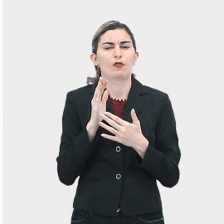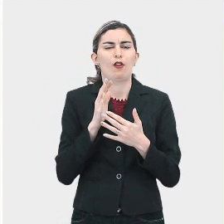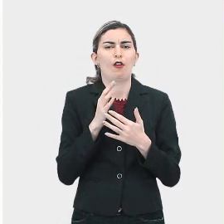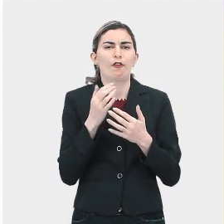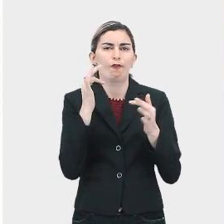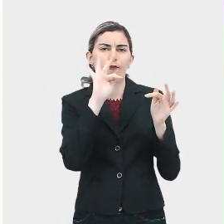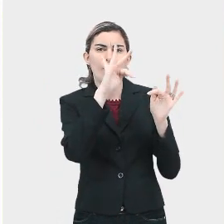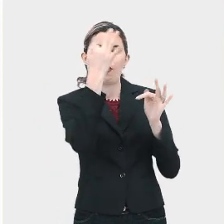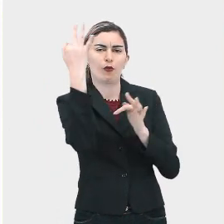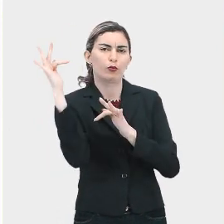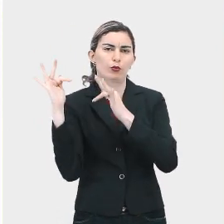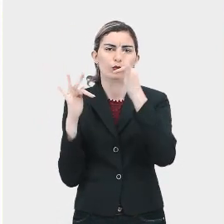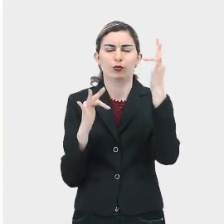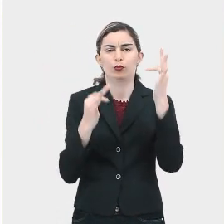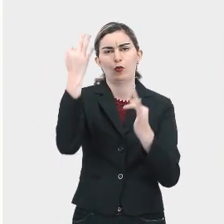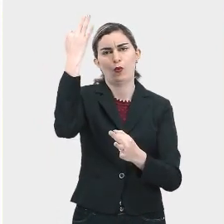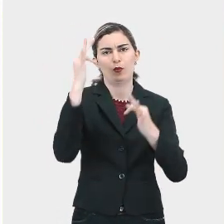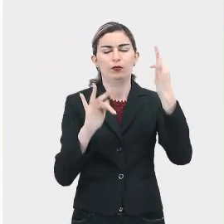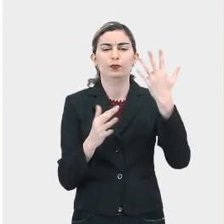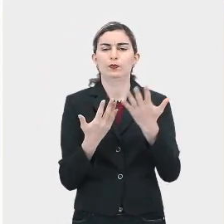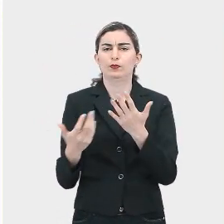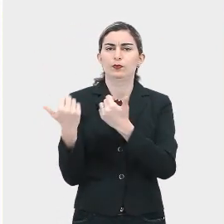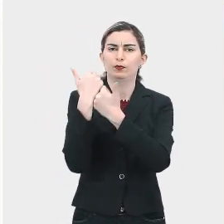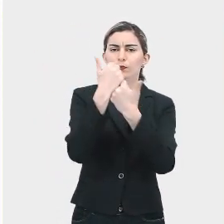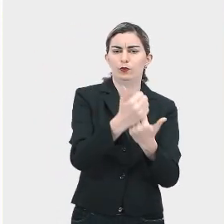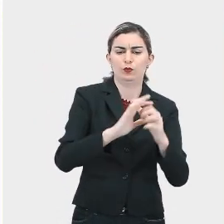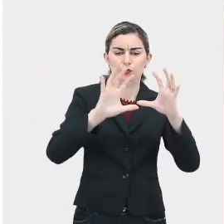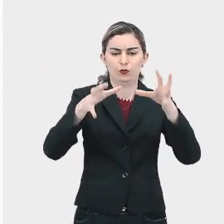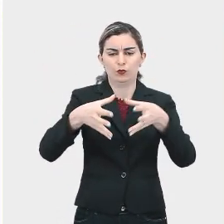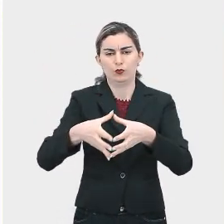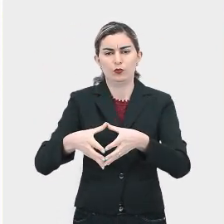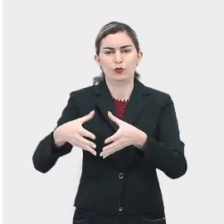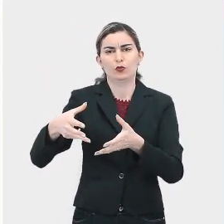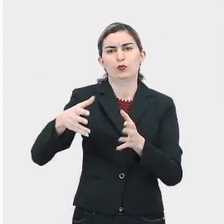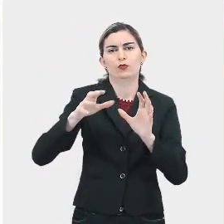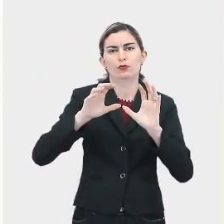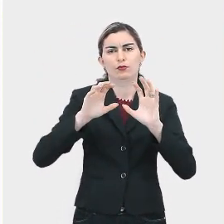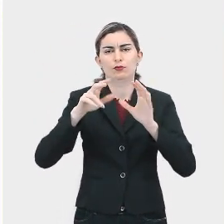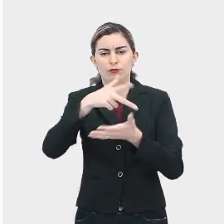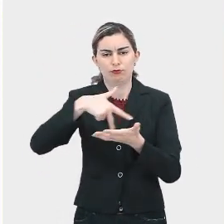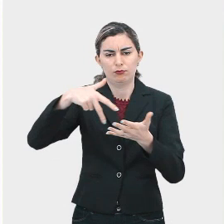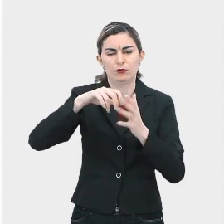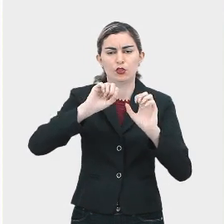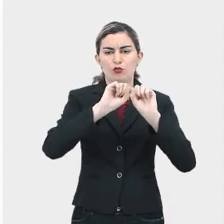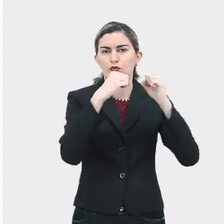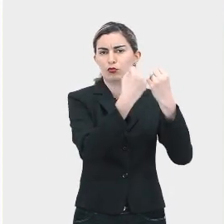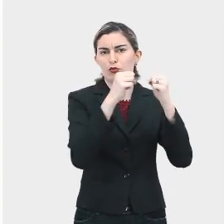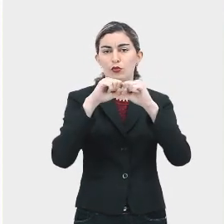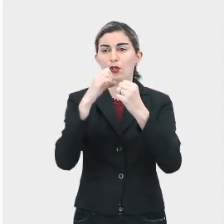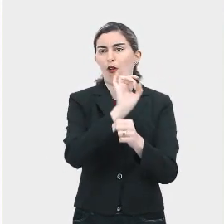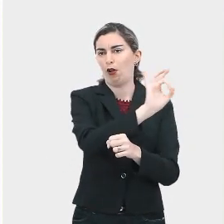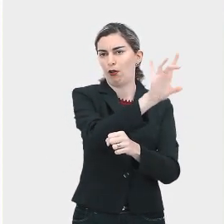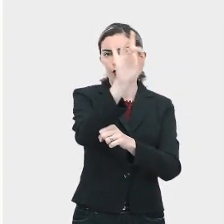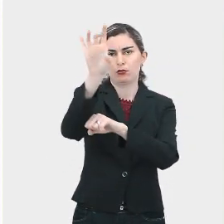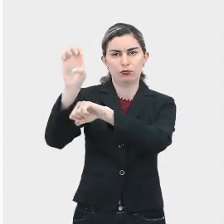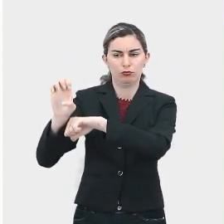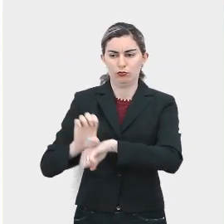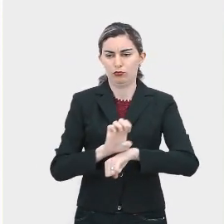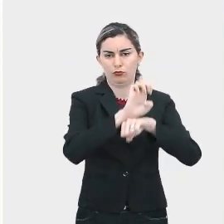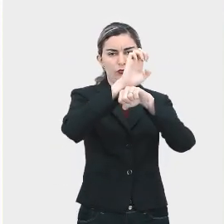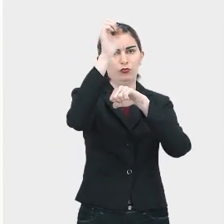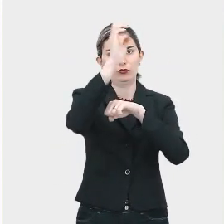Diana, as danças folclóricas representam um conjunto de danças sociais peculiares de cada estado